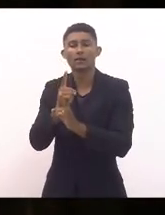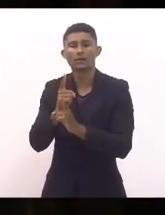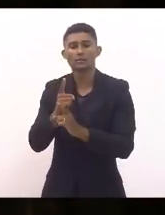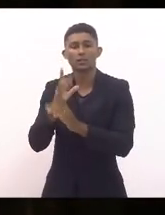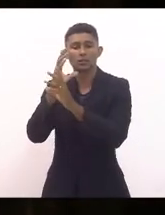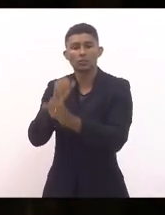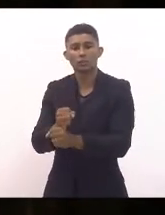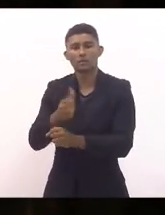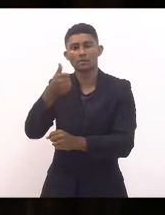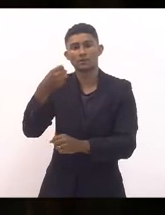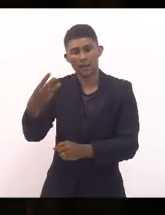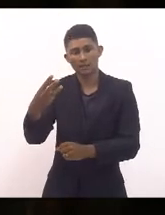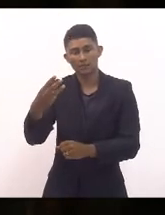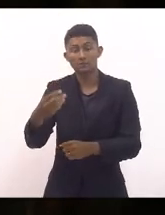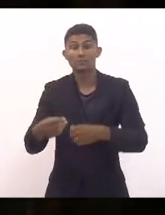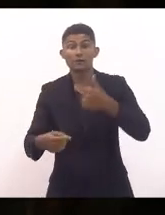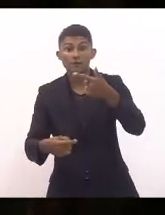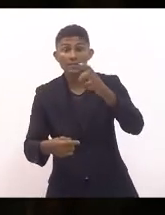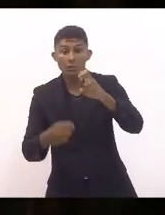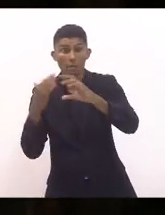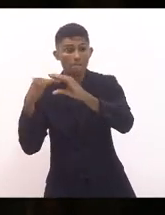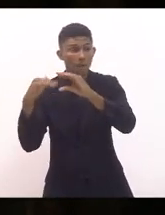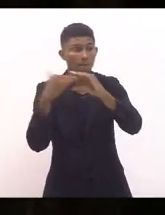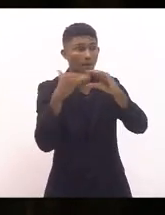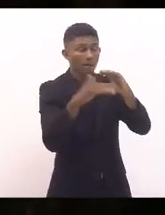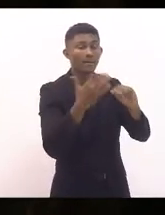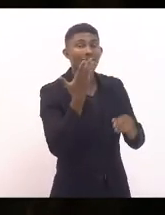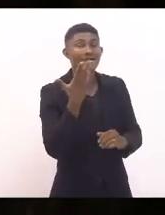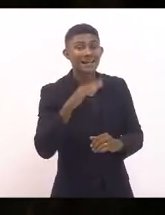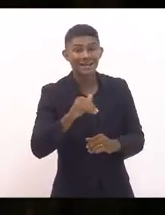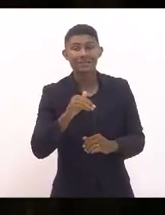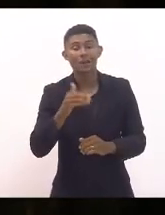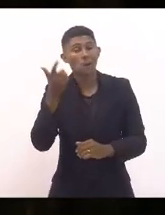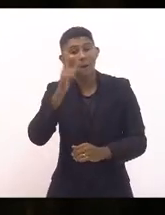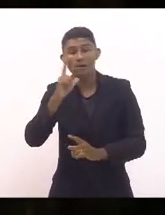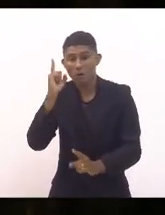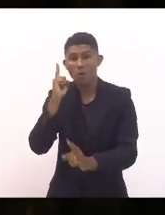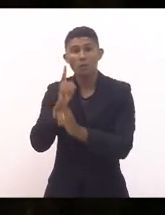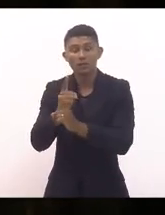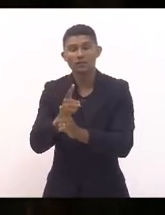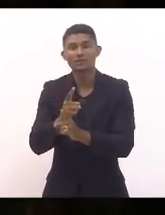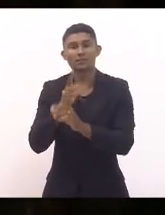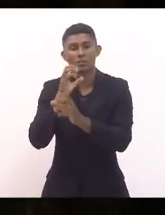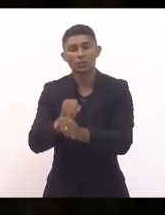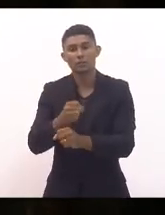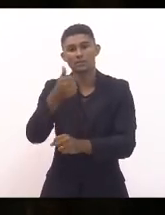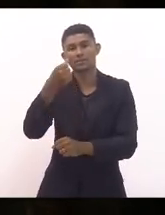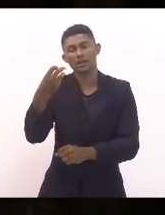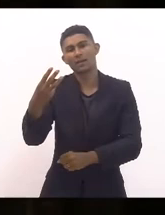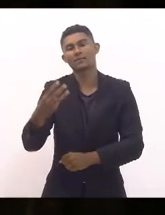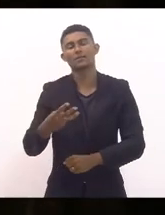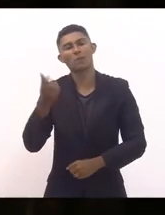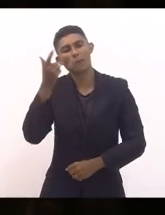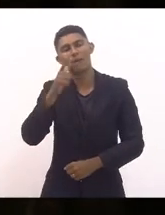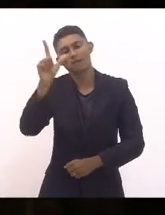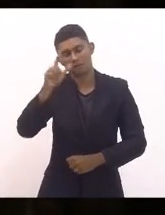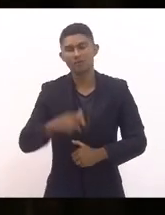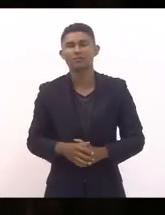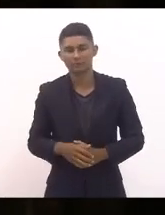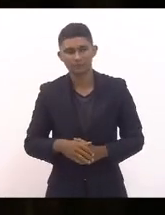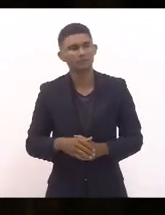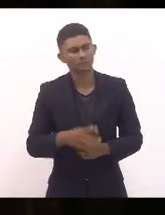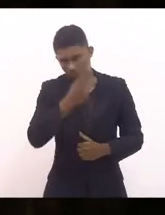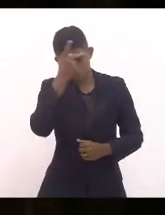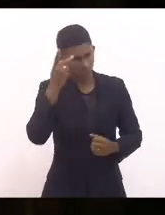De 25, 13 crianças foram encontradas através do disparo de SMS, que muitos já estão